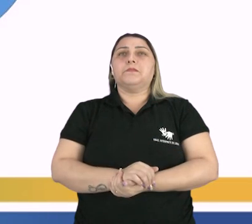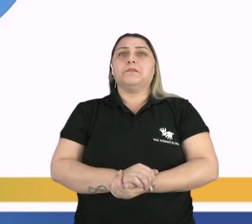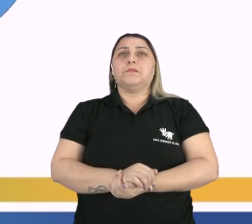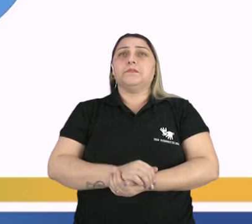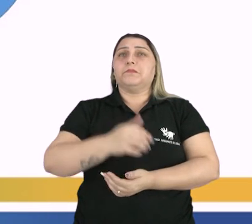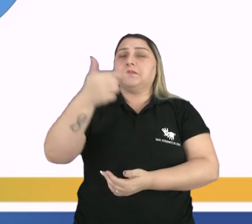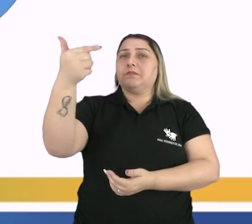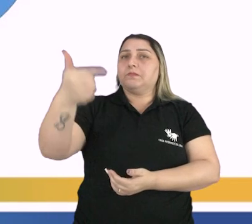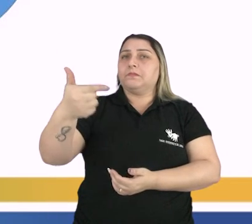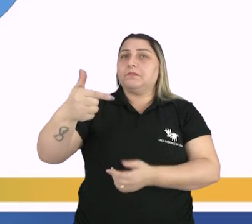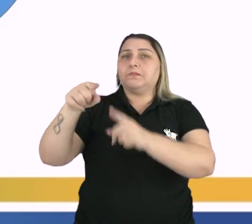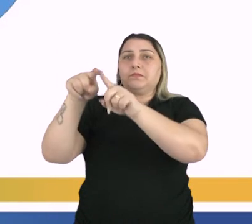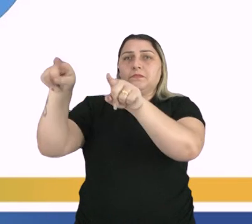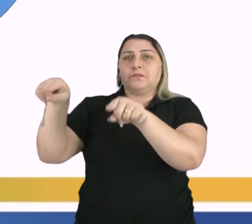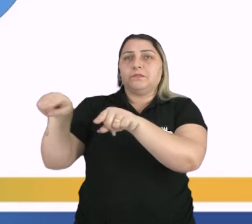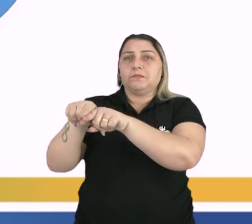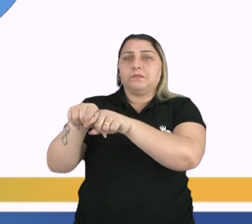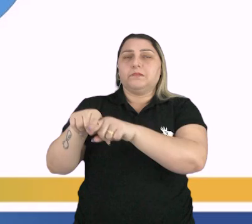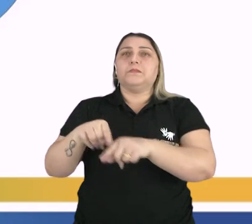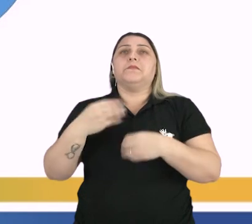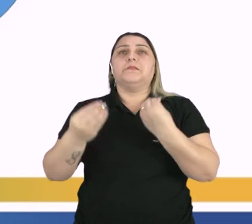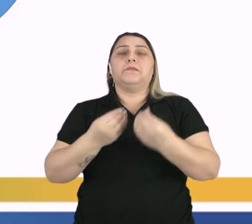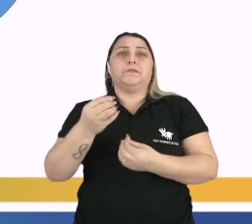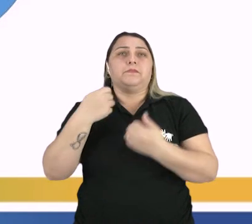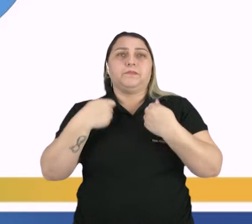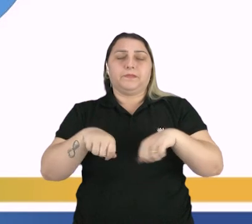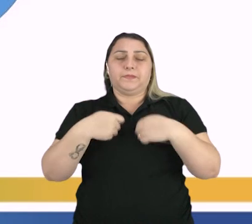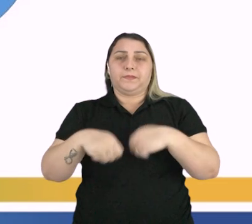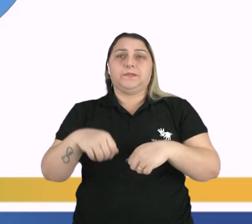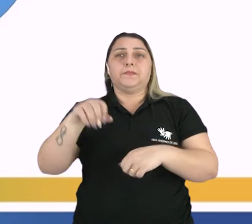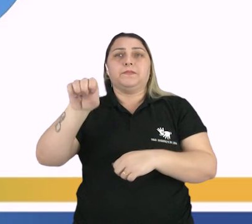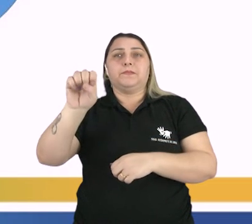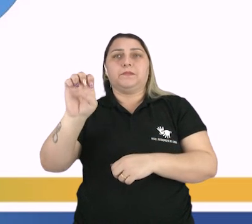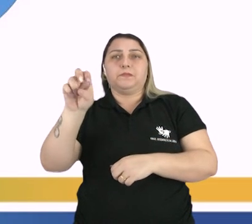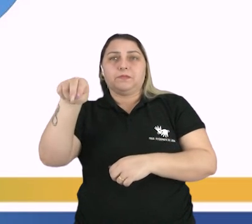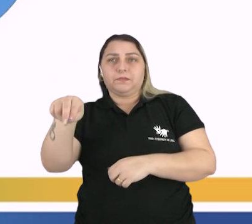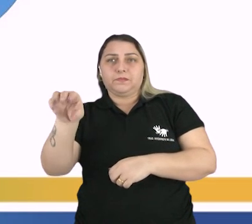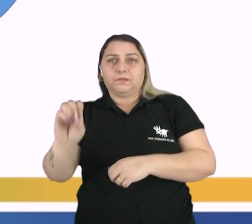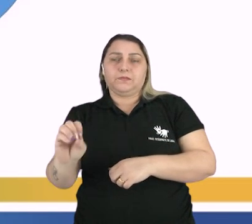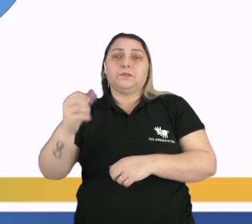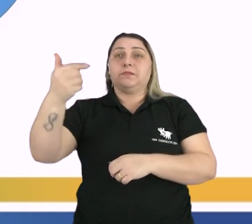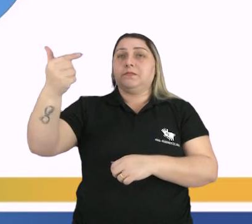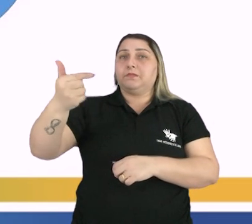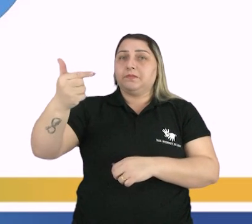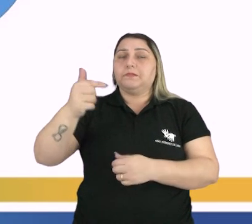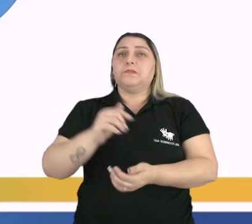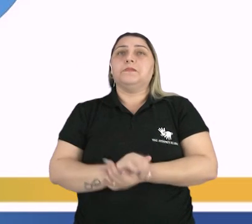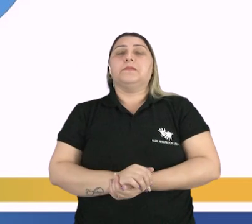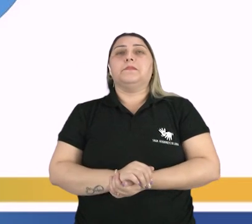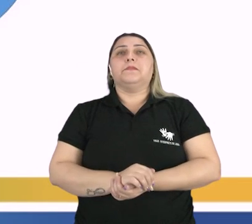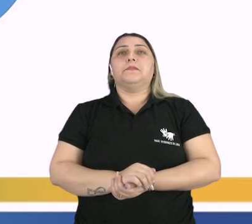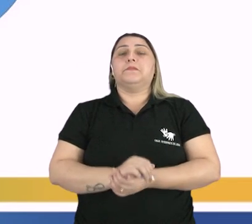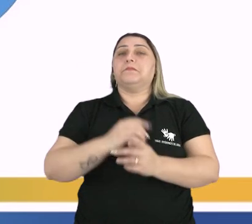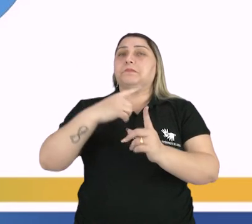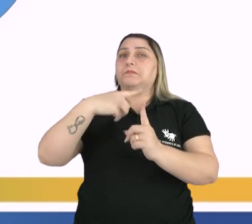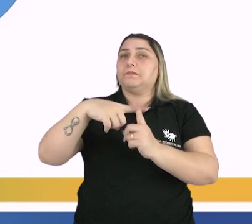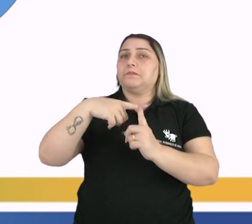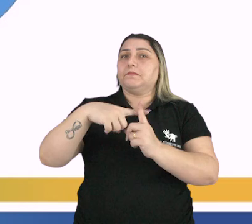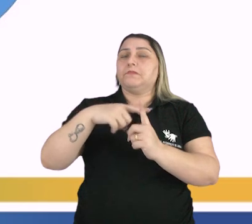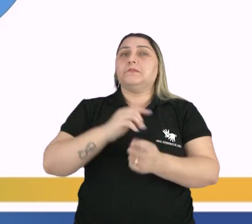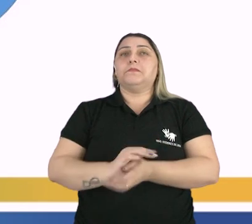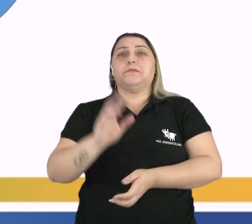o segundo quadrante. Como estamos precisando do seno, no segundo quadrante, seno é